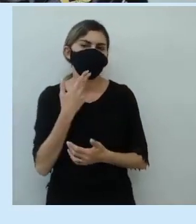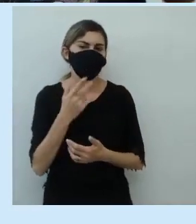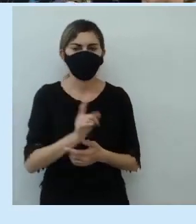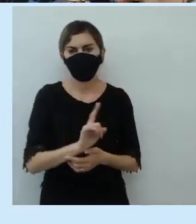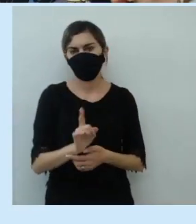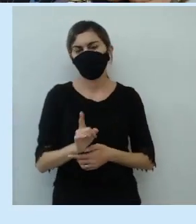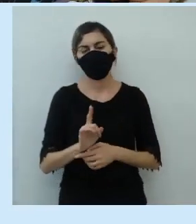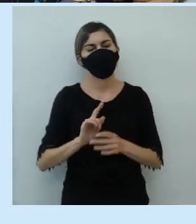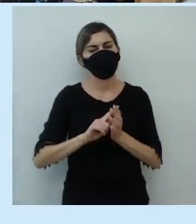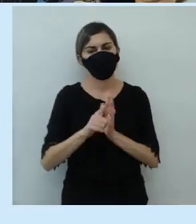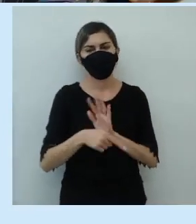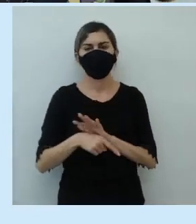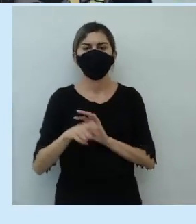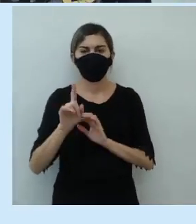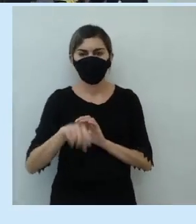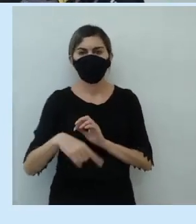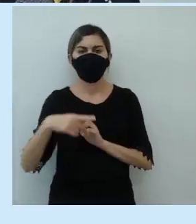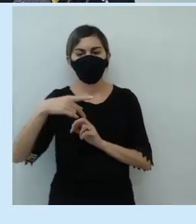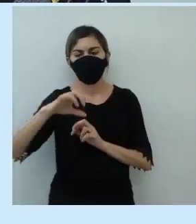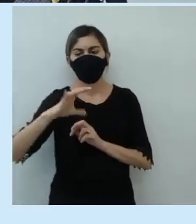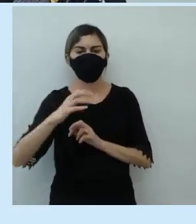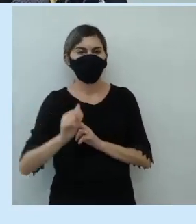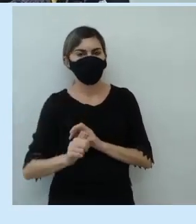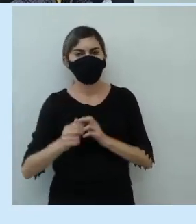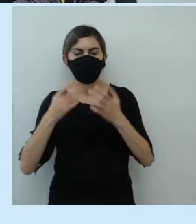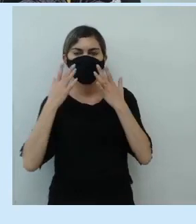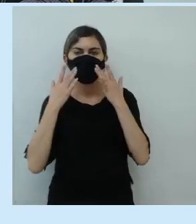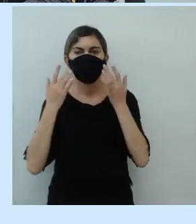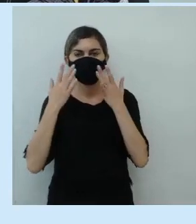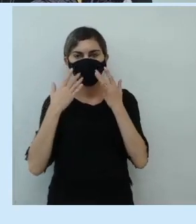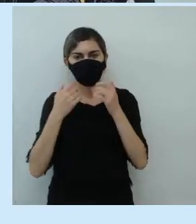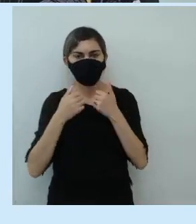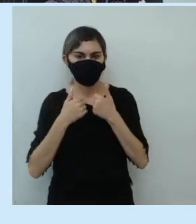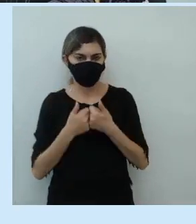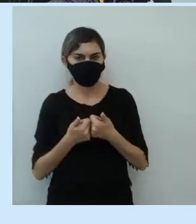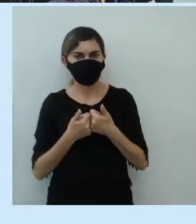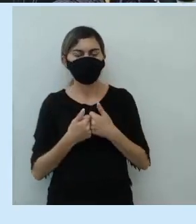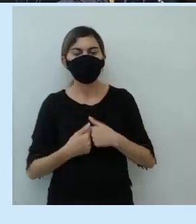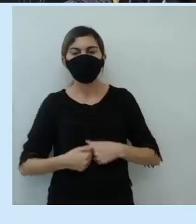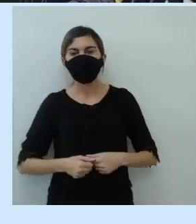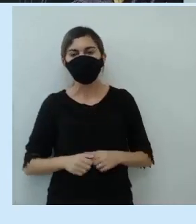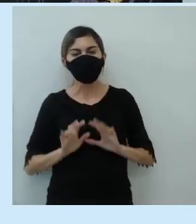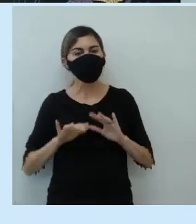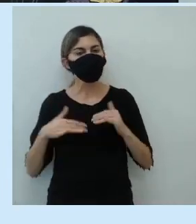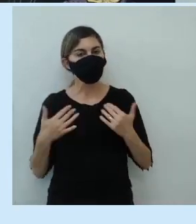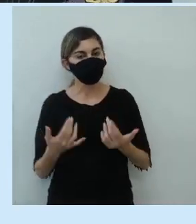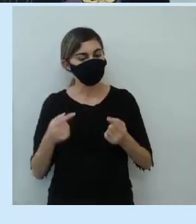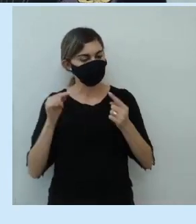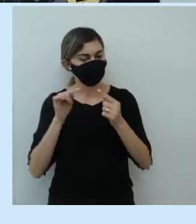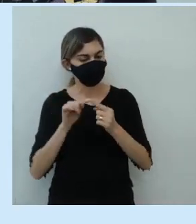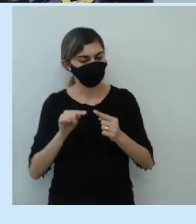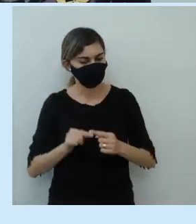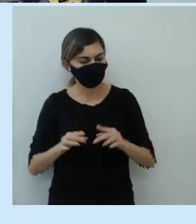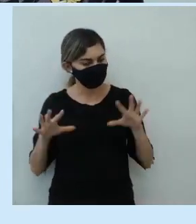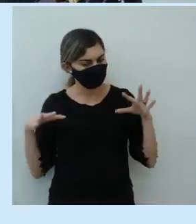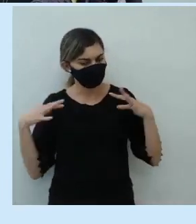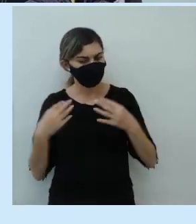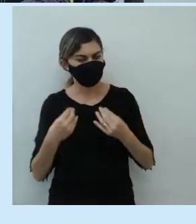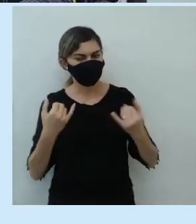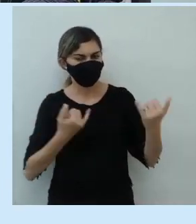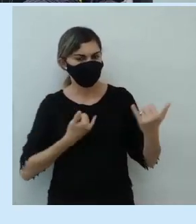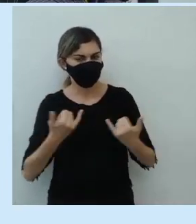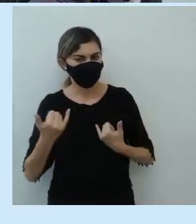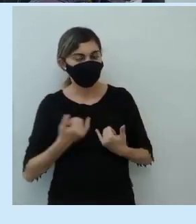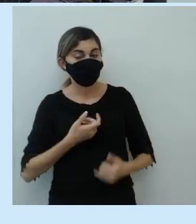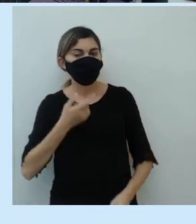este gênero é uma peça de teatro, tá bom? Então, de acordo com toda a minha informação, veja